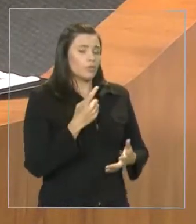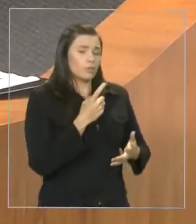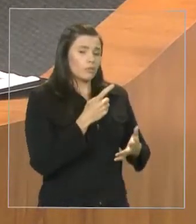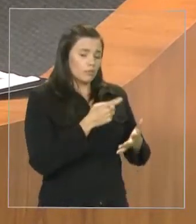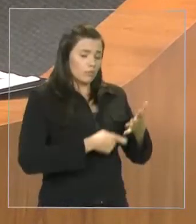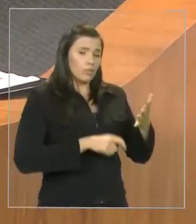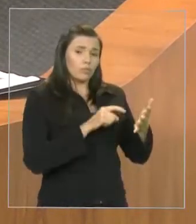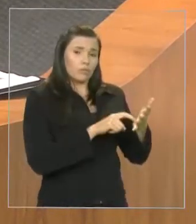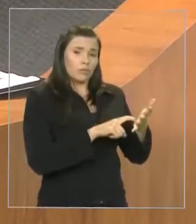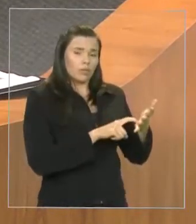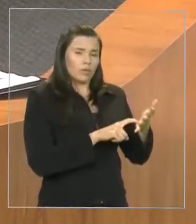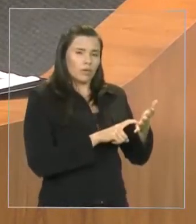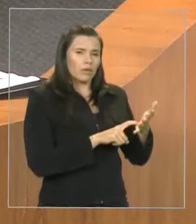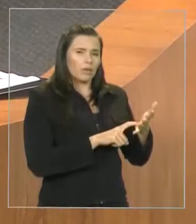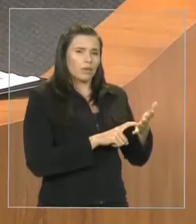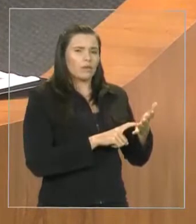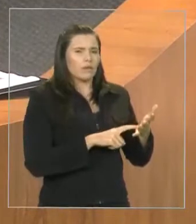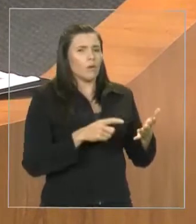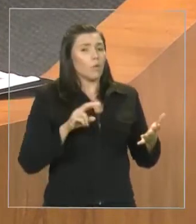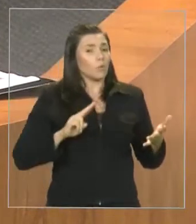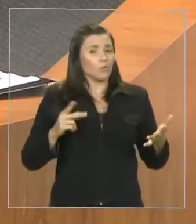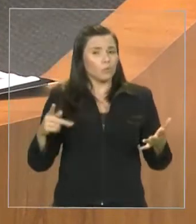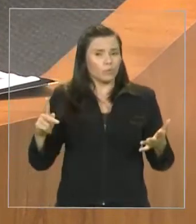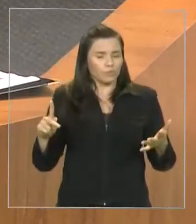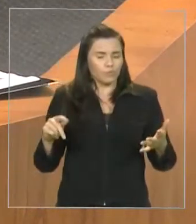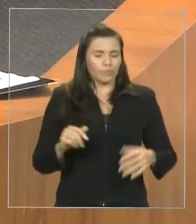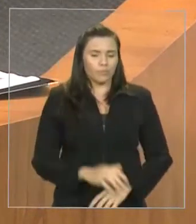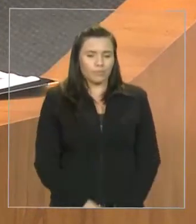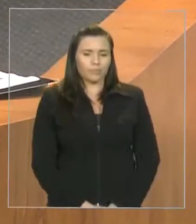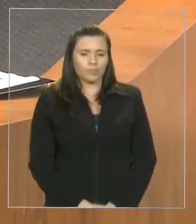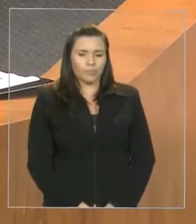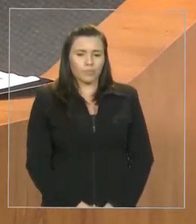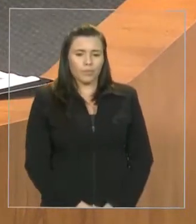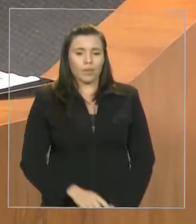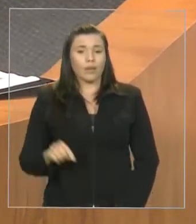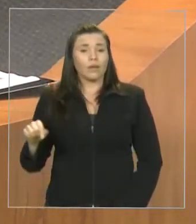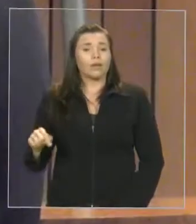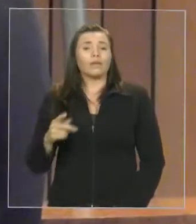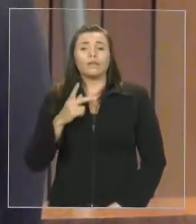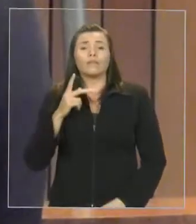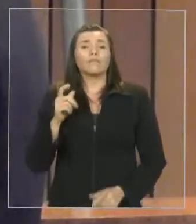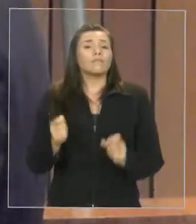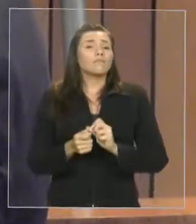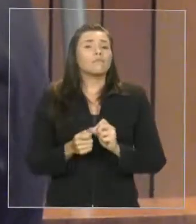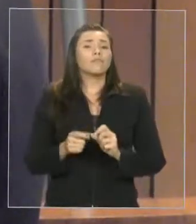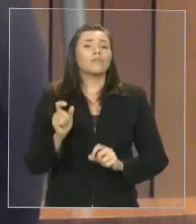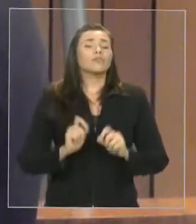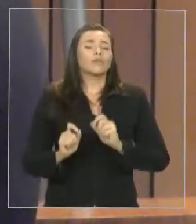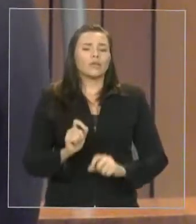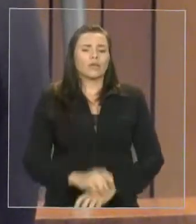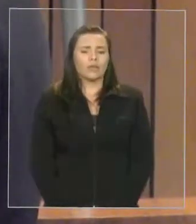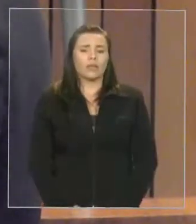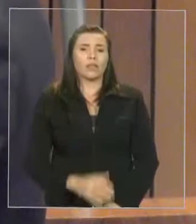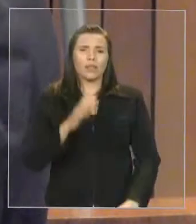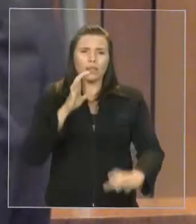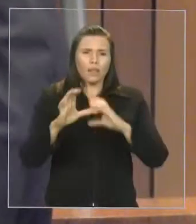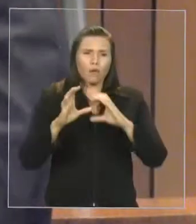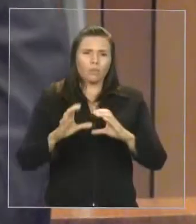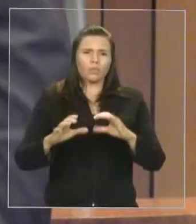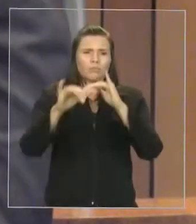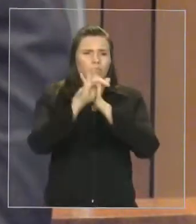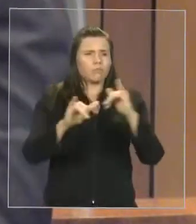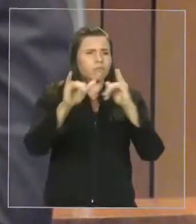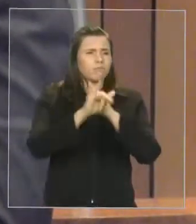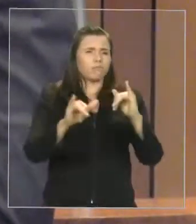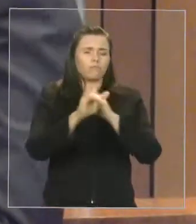propaganda. E o governador Flávio Dino tem recursos para isso. O governador Flávio Dino retirou de 2016 para